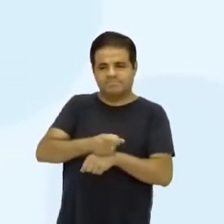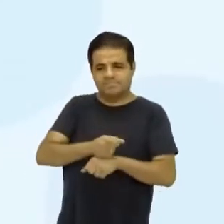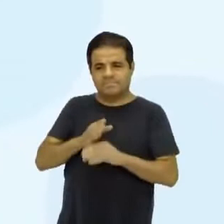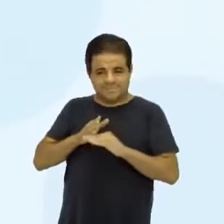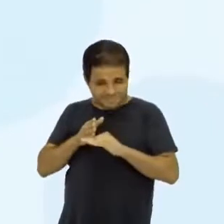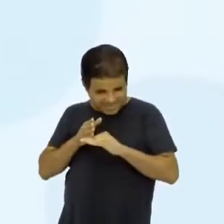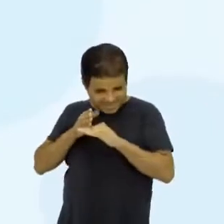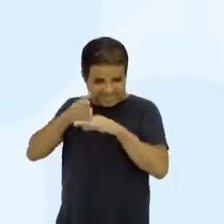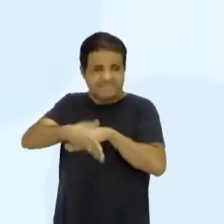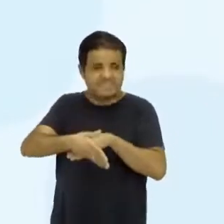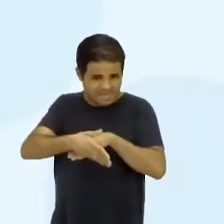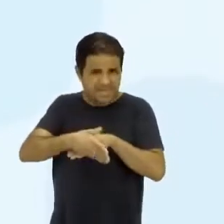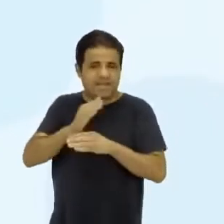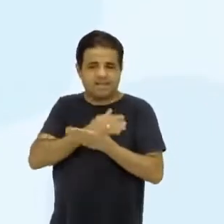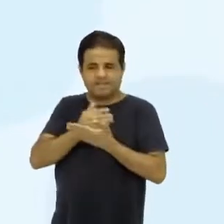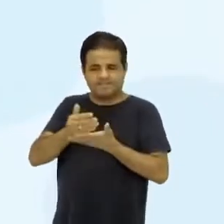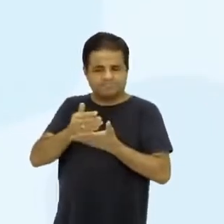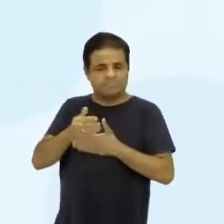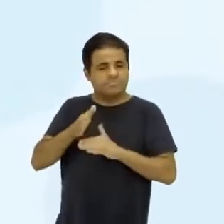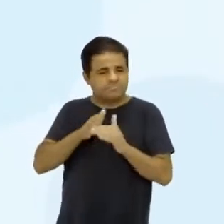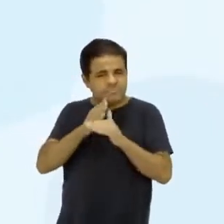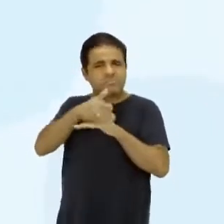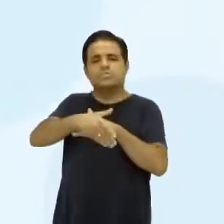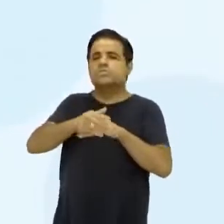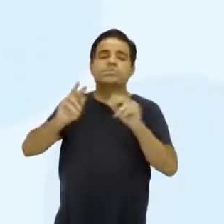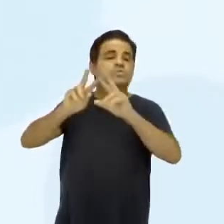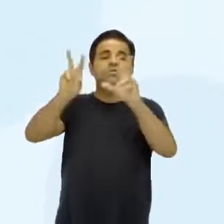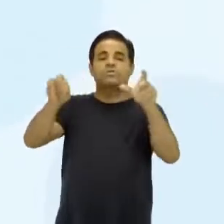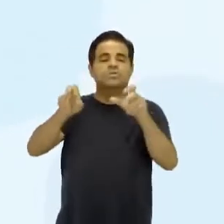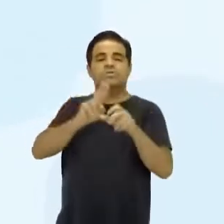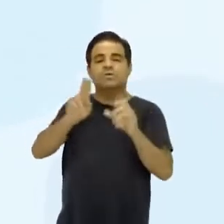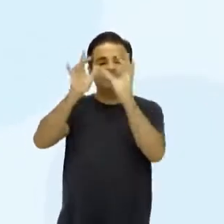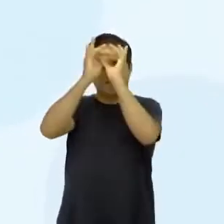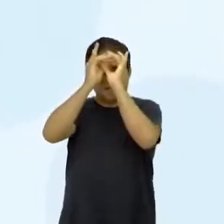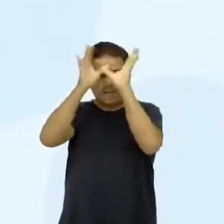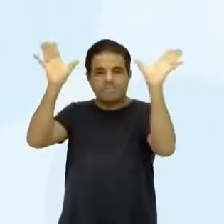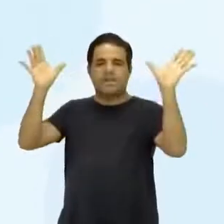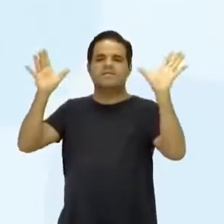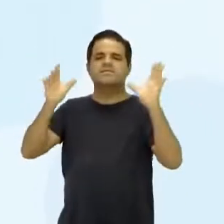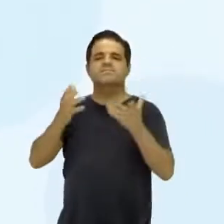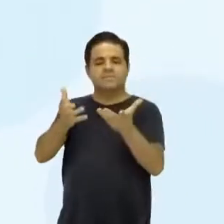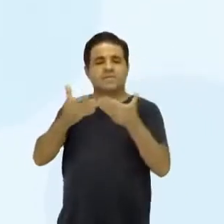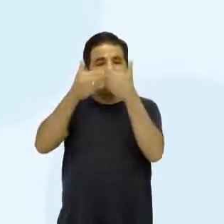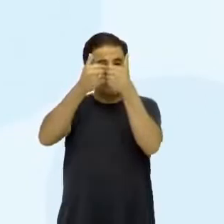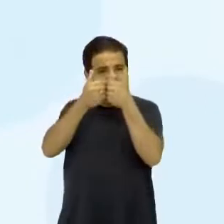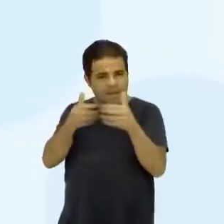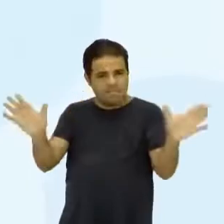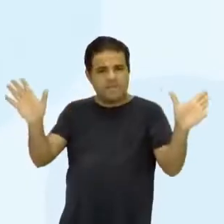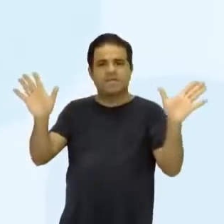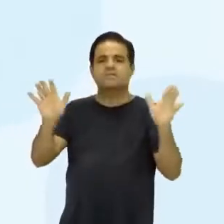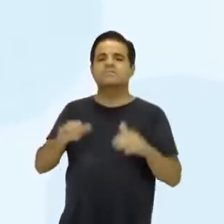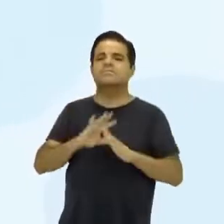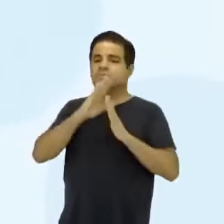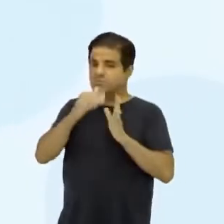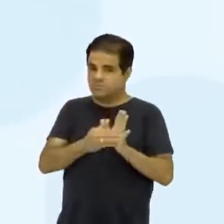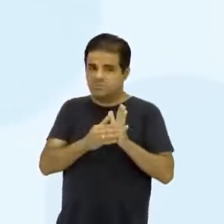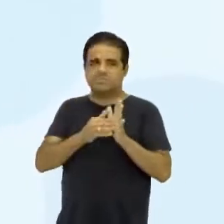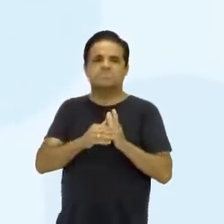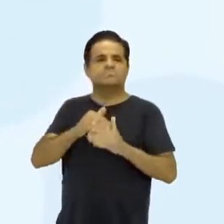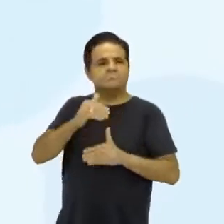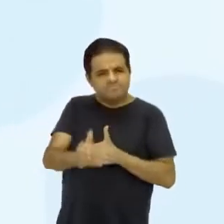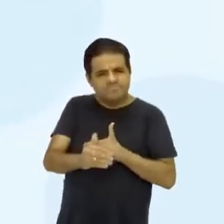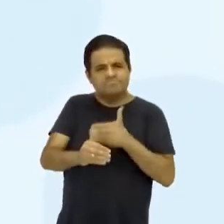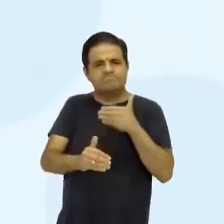e entrar, eles começam a entrar no que nós vamos chamar aí de liberalismo. Eles querem abrir, mas assim, tudo